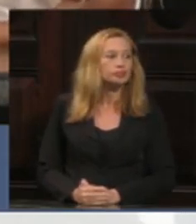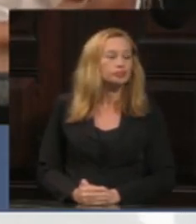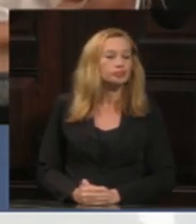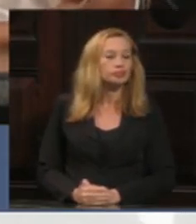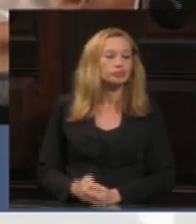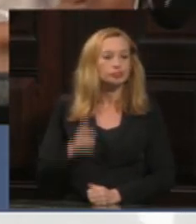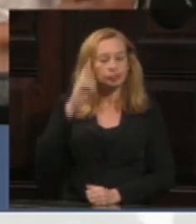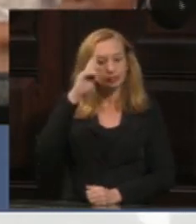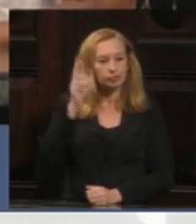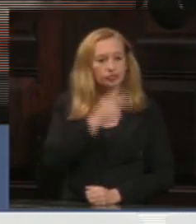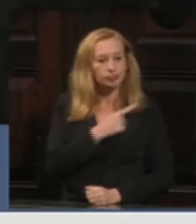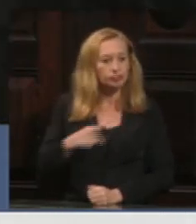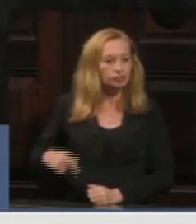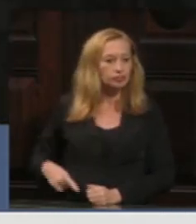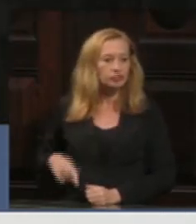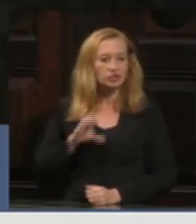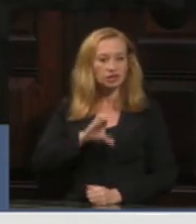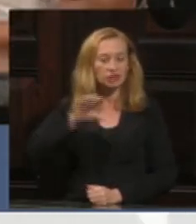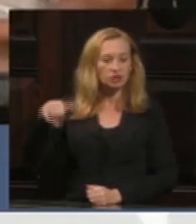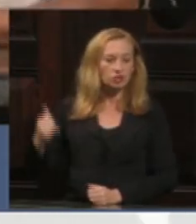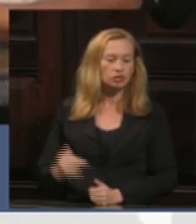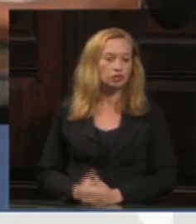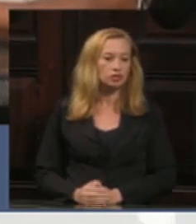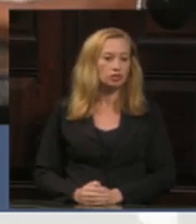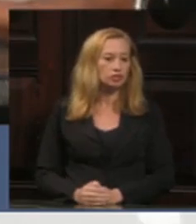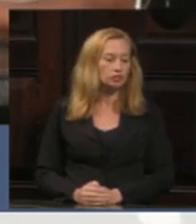Presidente, acompanho o substitutivo da CCJ.